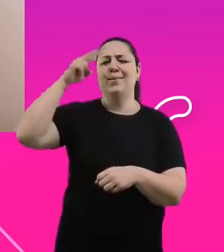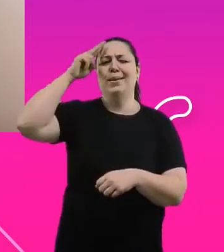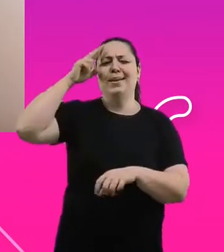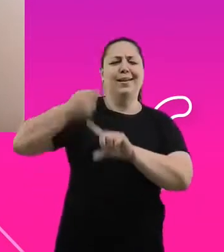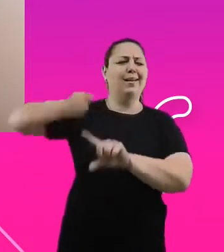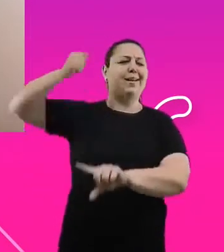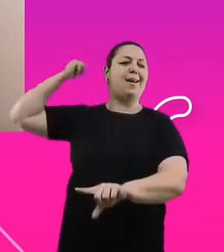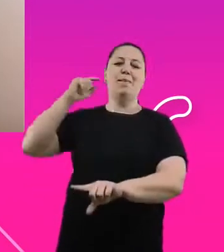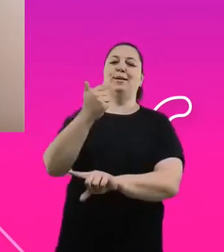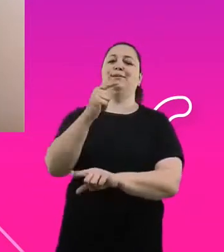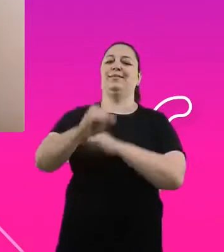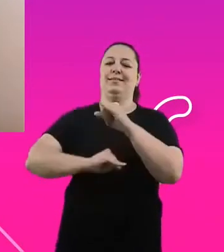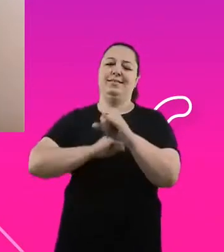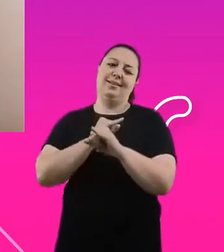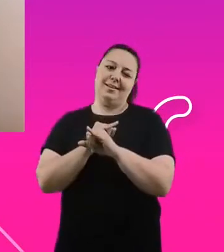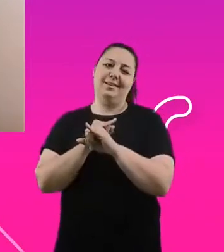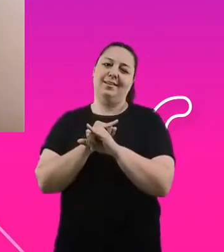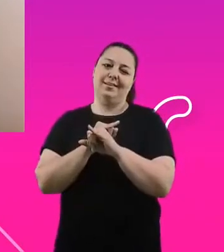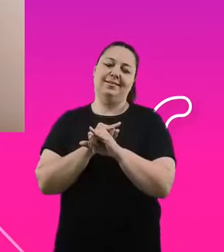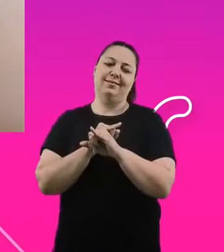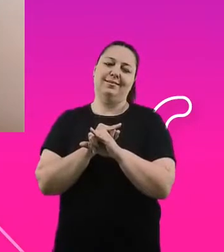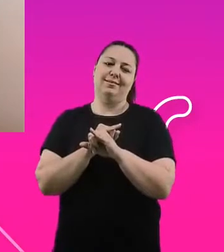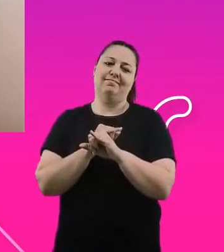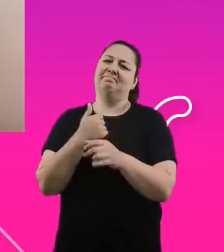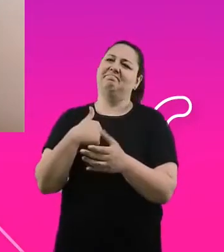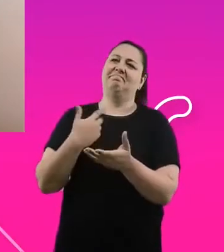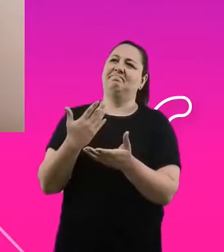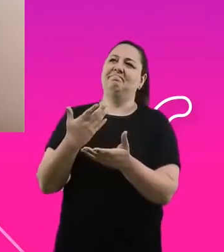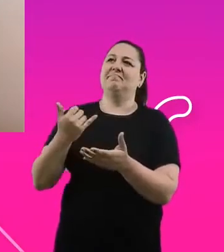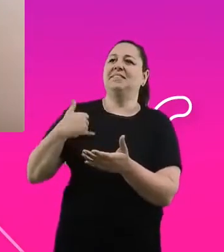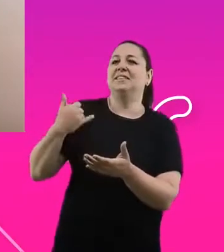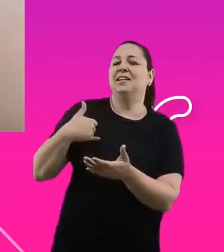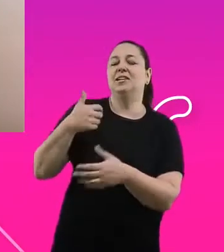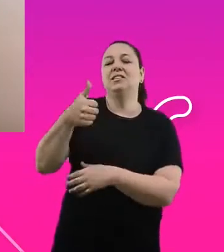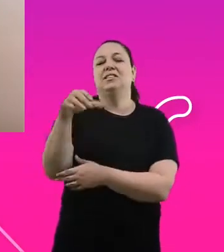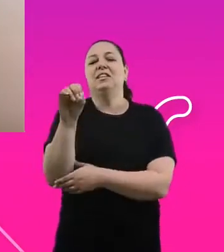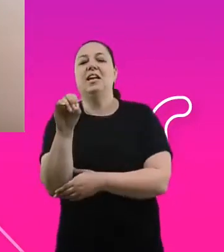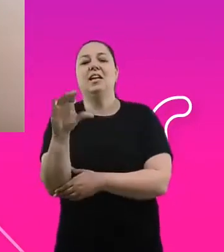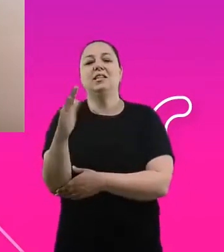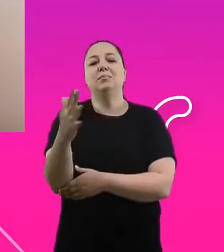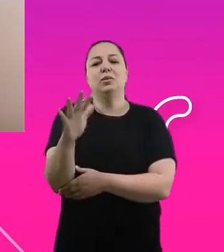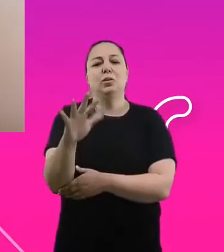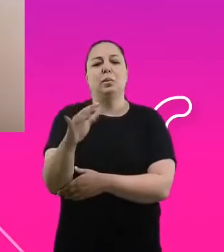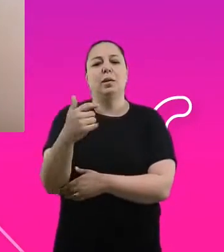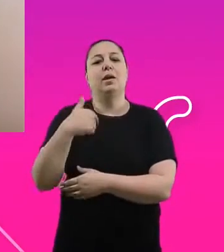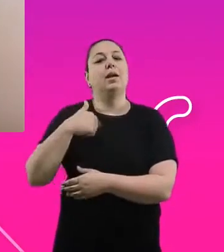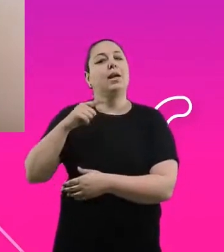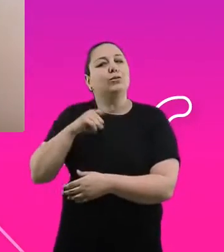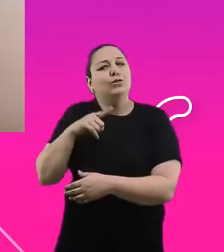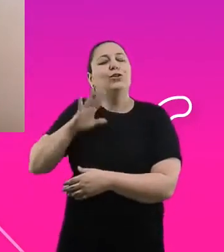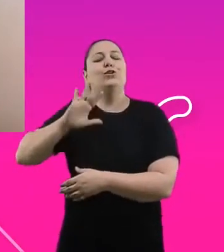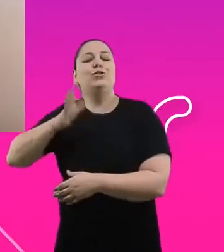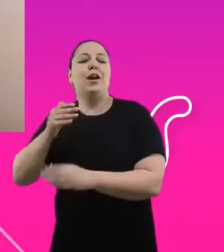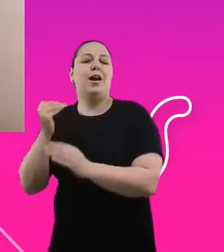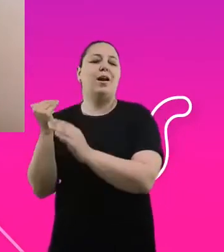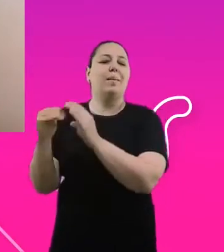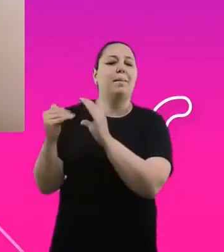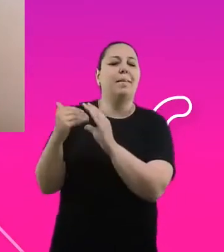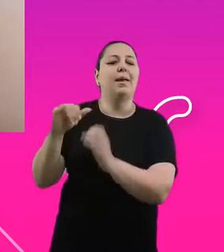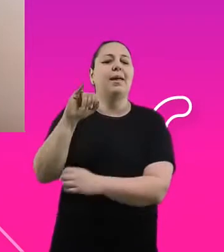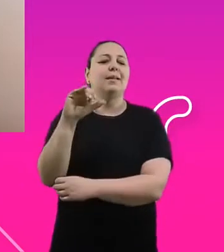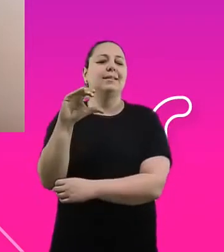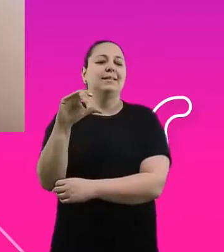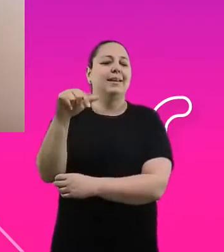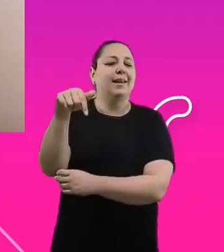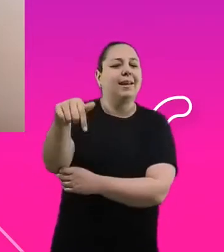né? Tipo, eu creio com 10, 12 anos, eu já tinha e-mail, você já estava, né, ICQ, já estava num lugar ali